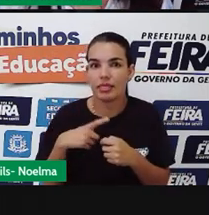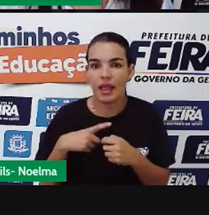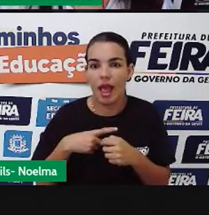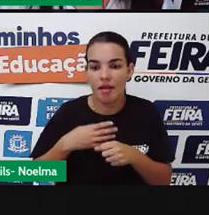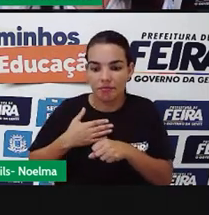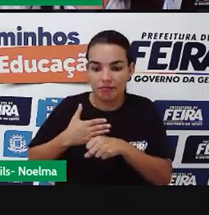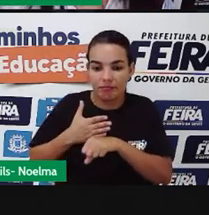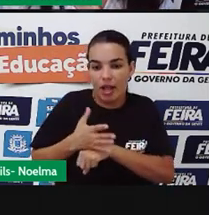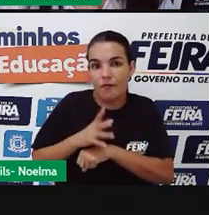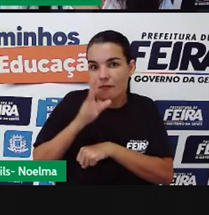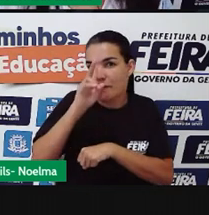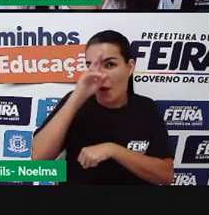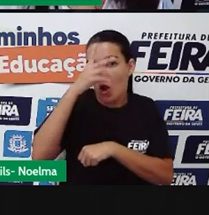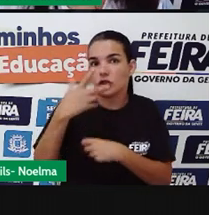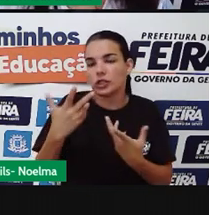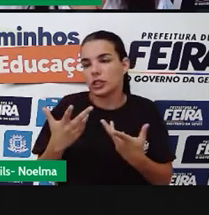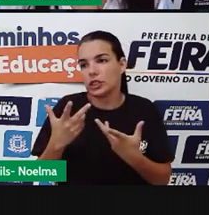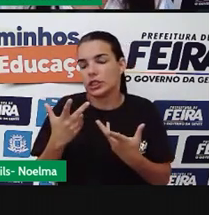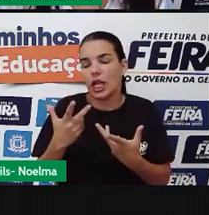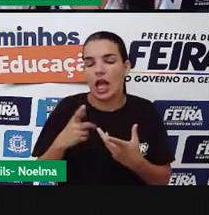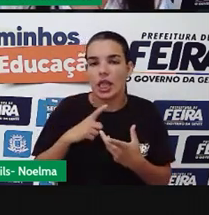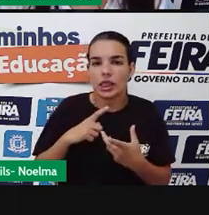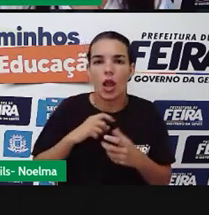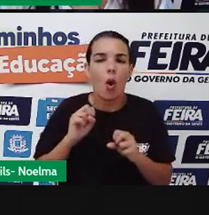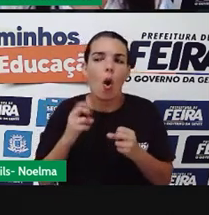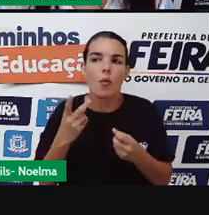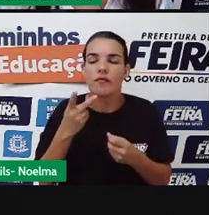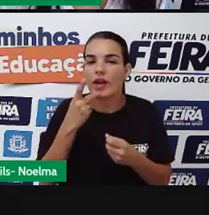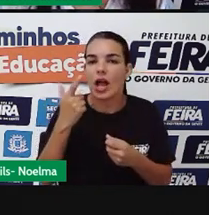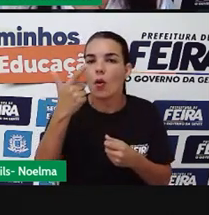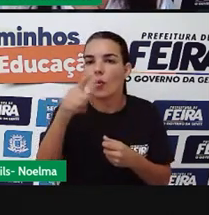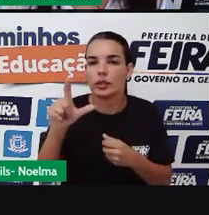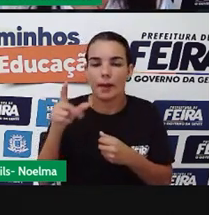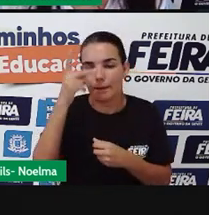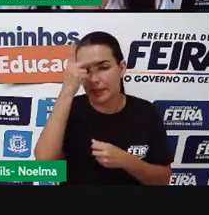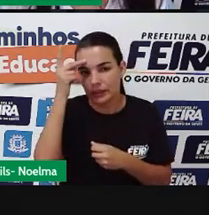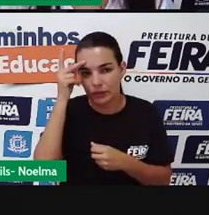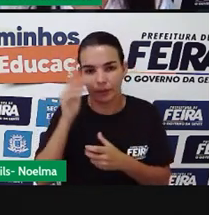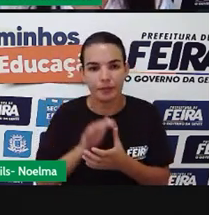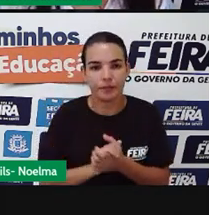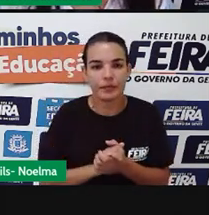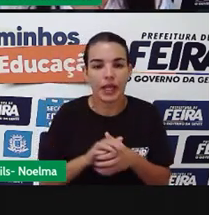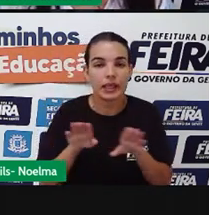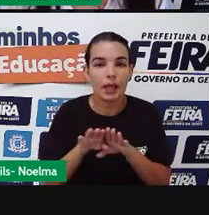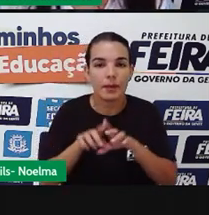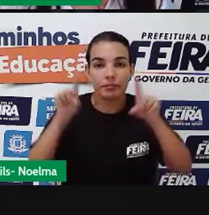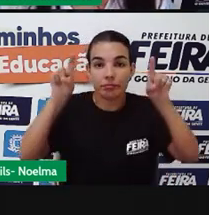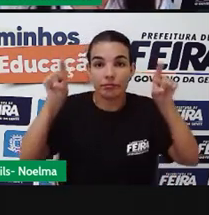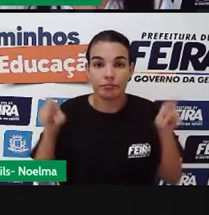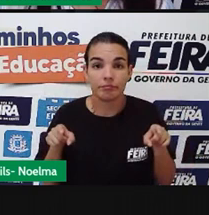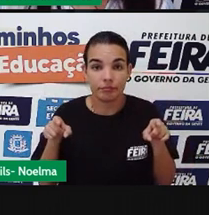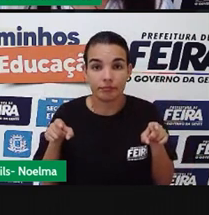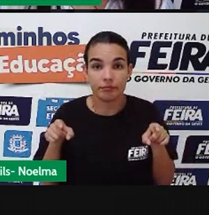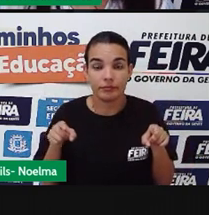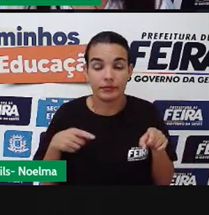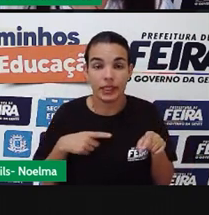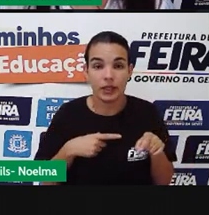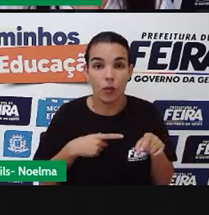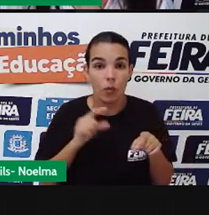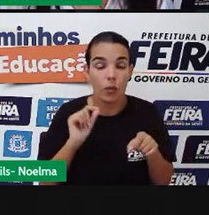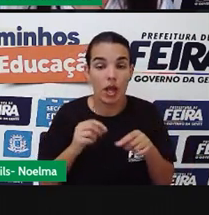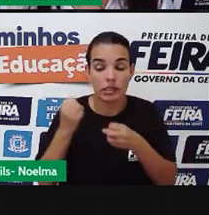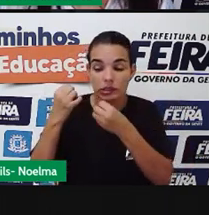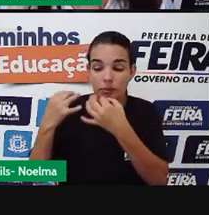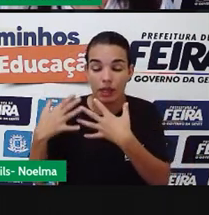então quando é uma fala de outra pessoa, certo? Os parênteses, que servem para dar uma explicação a